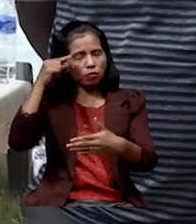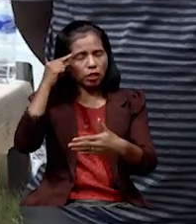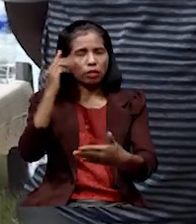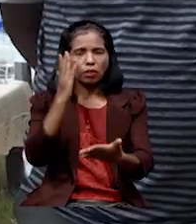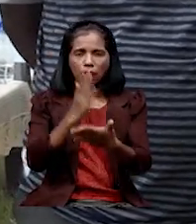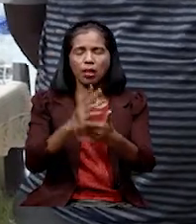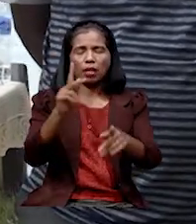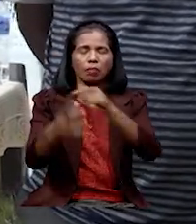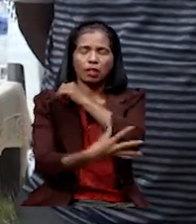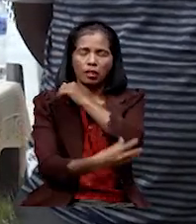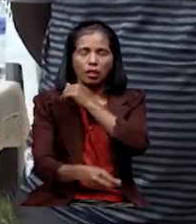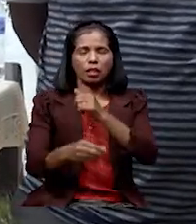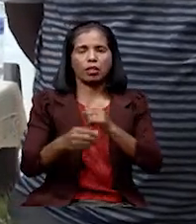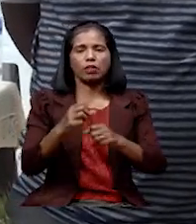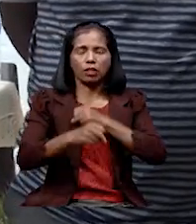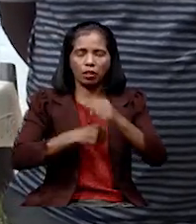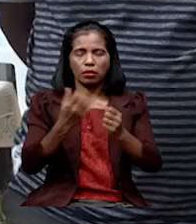ainda, né? Era ainda bem.